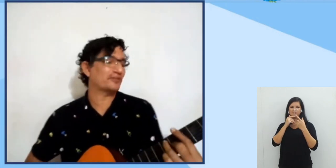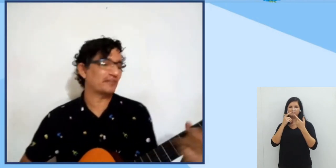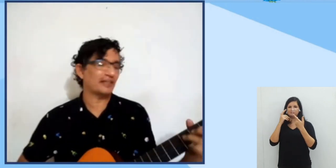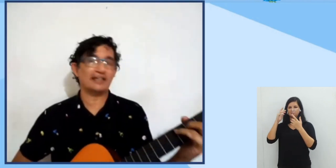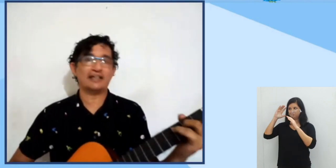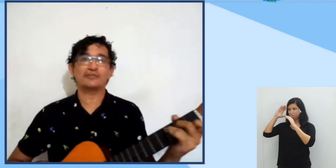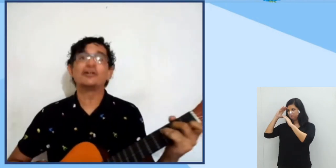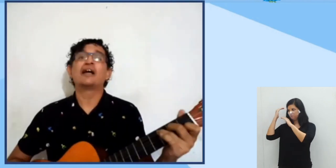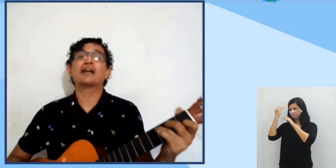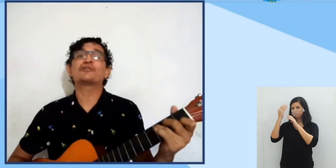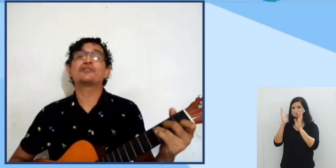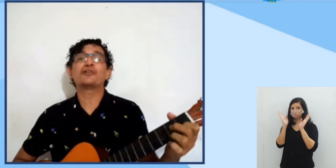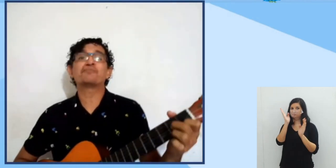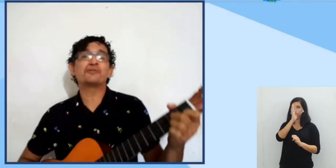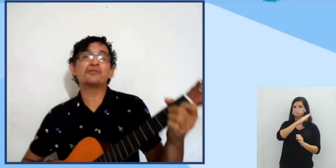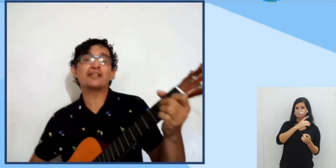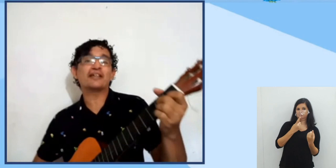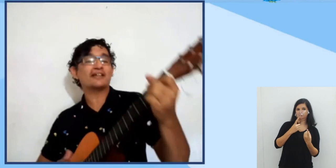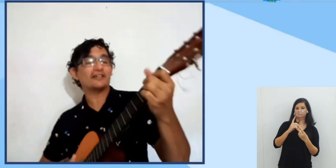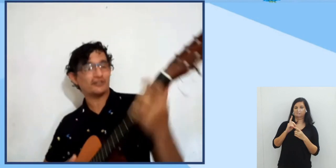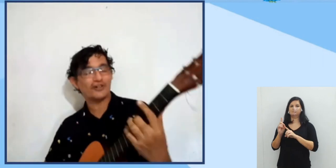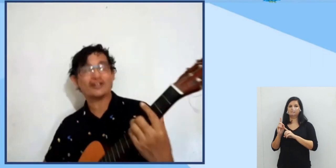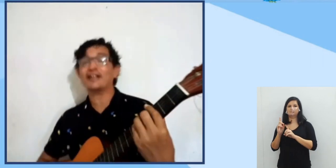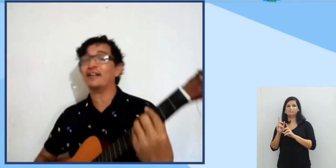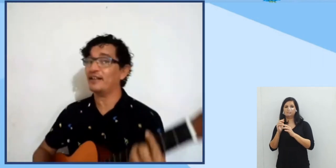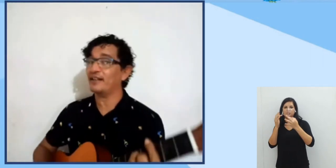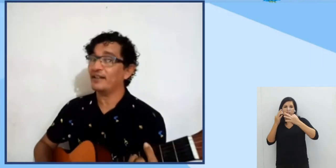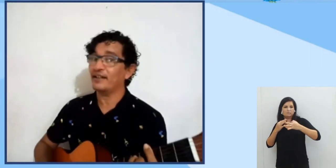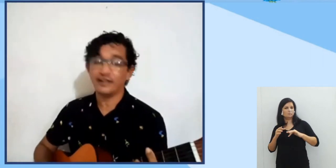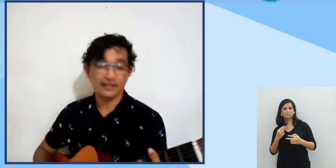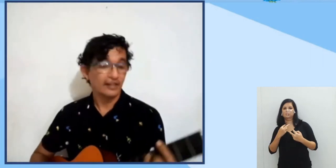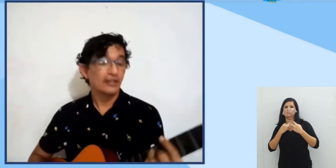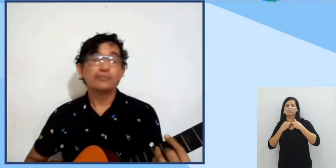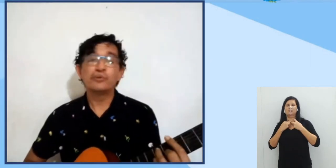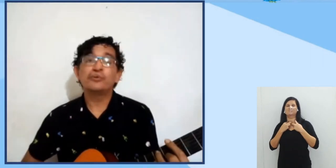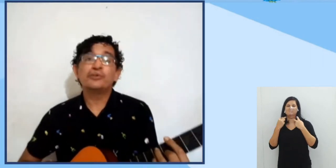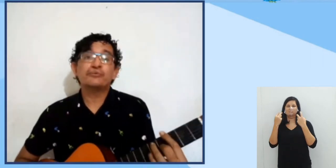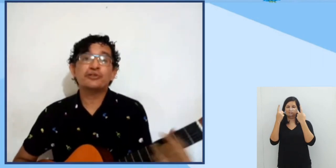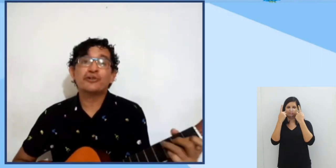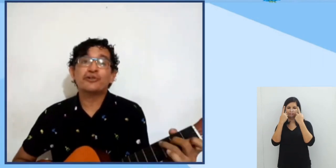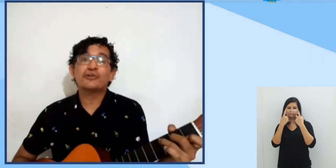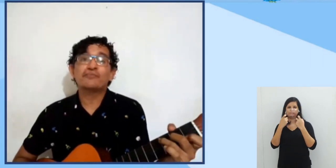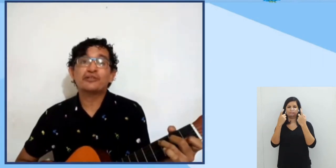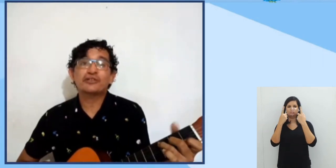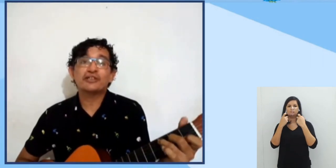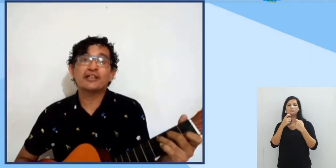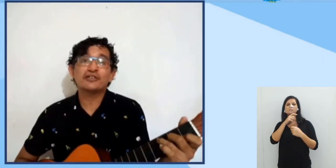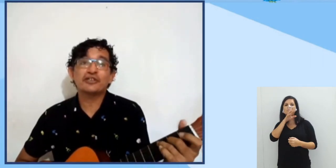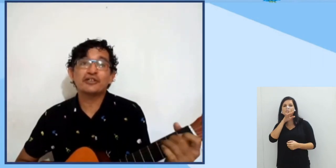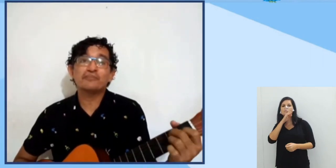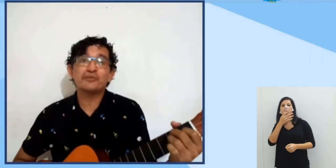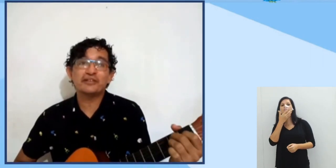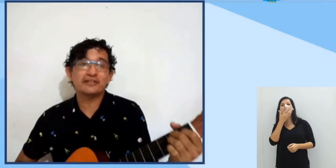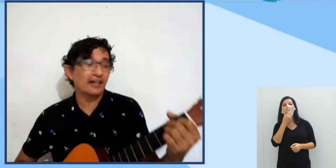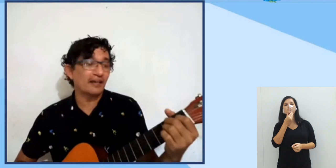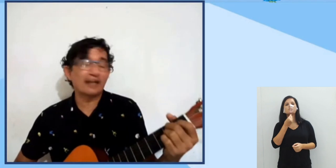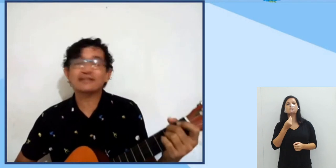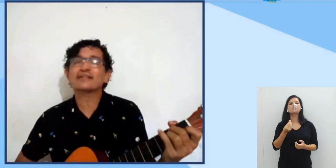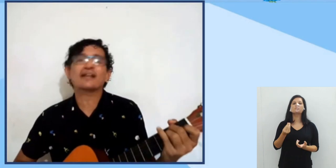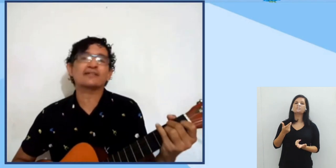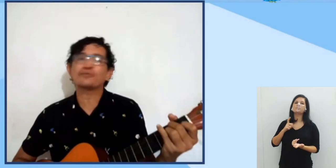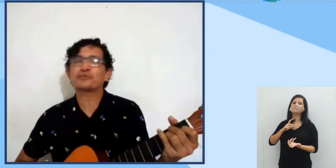mal assombrado, onde não pude chorar. Murro de homens que nem